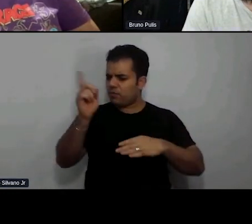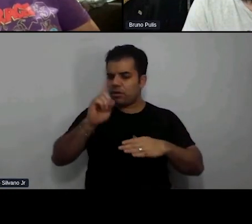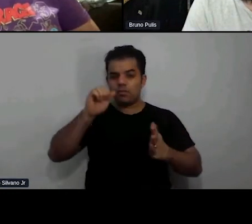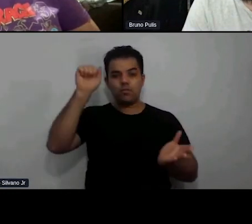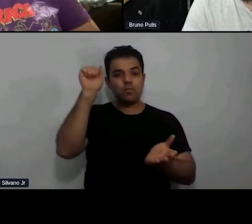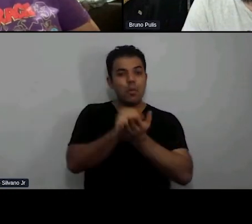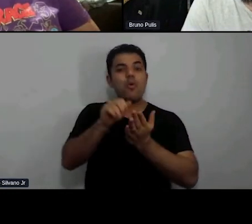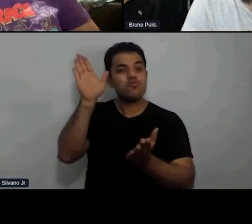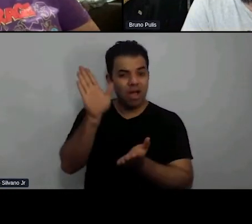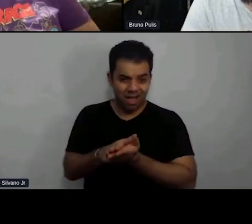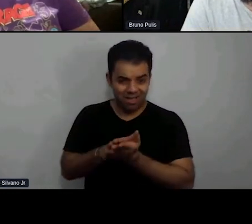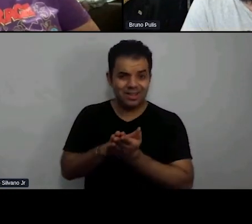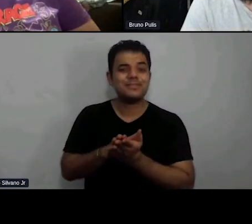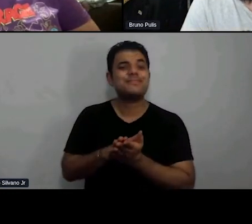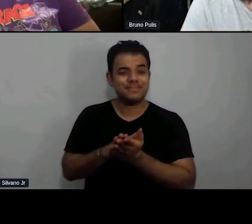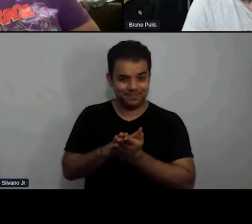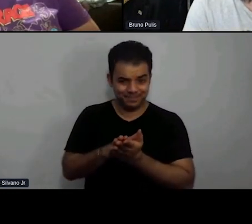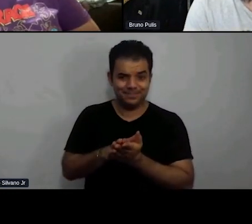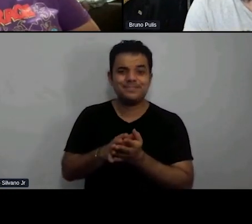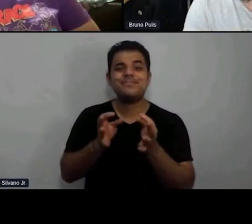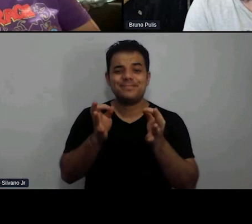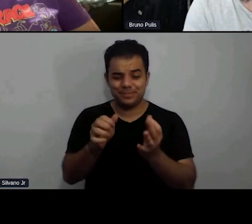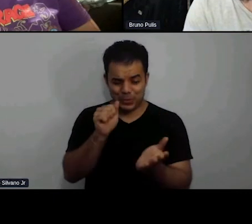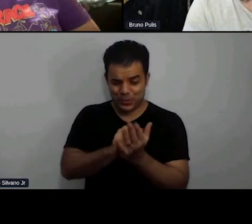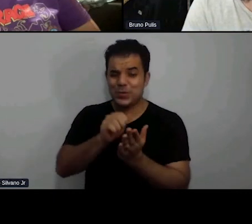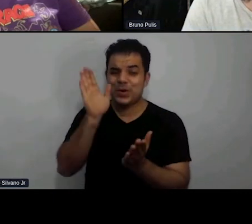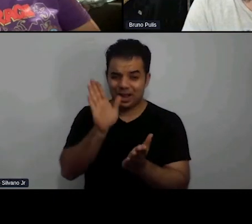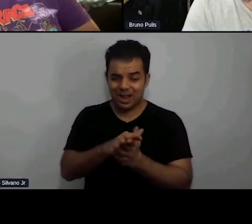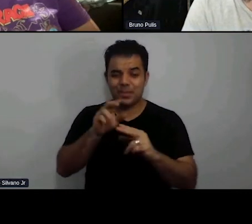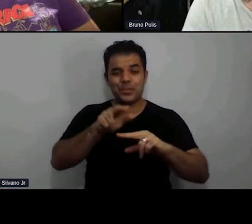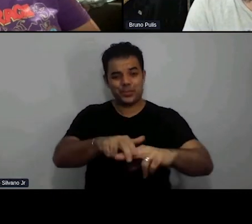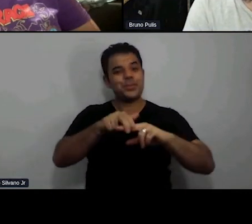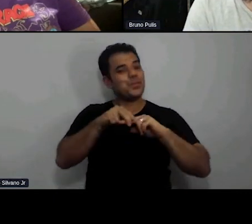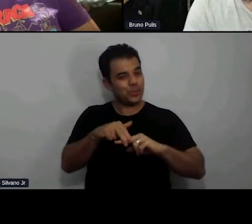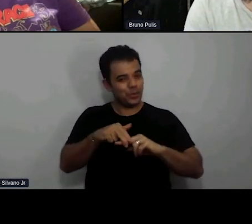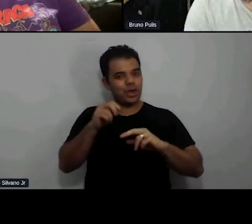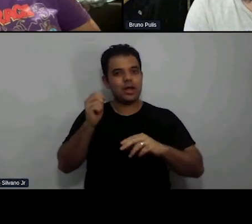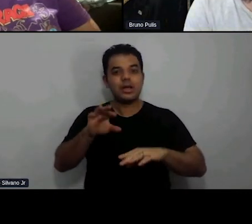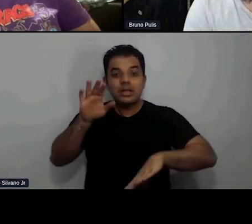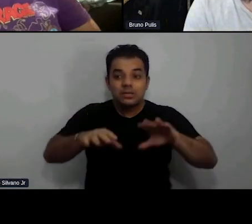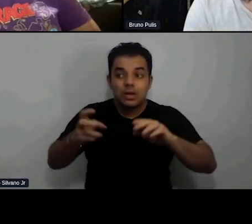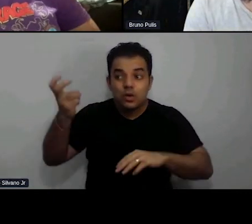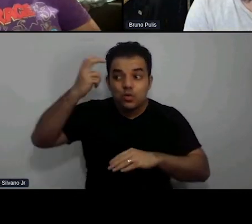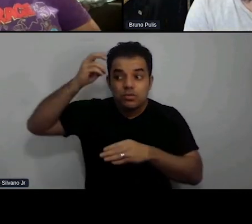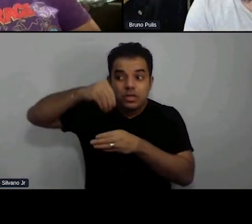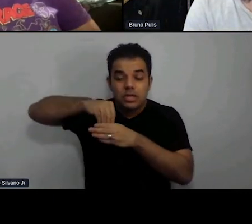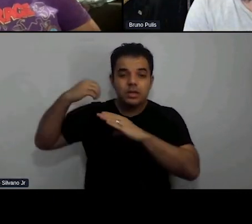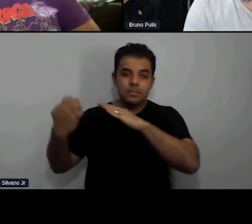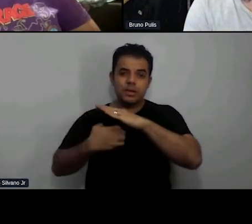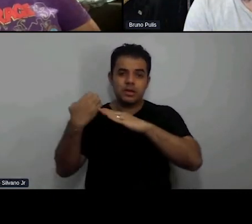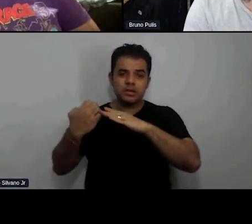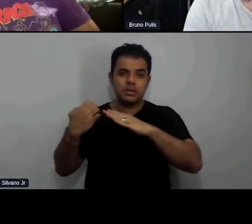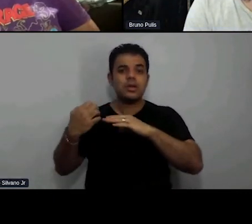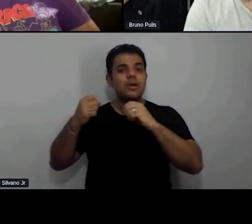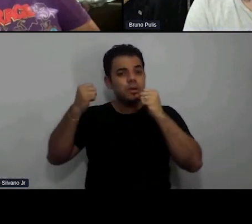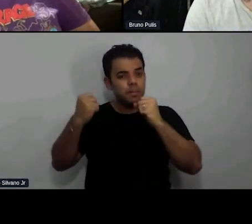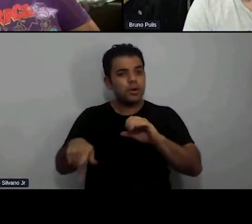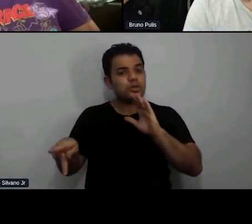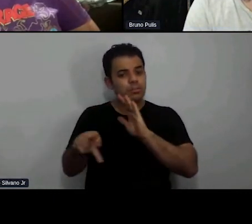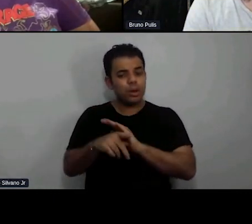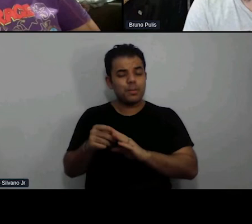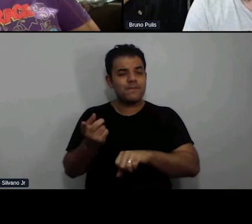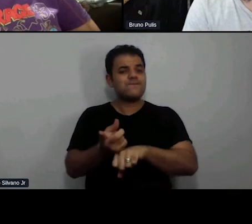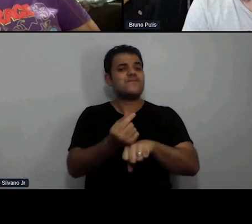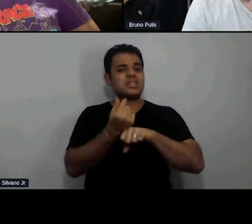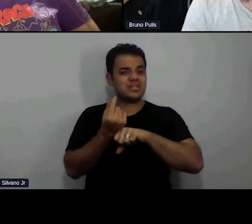assim. Então, se você não quer falar do prejuízo de acessibilidade por não ter uma cultura instalada na empresa, fale então do aspecto financeiro, que